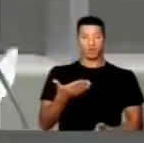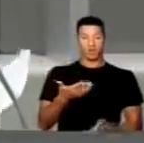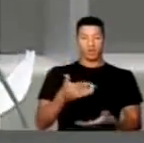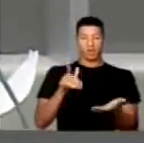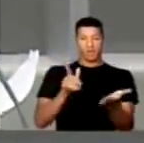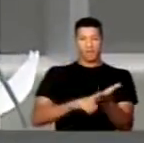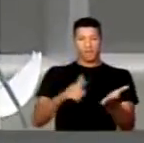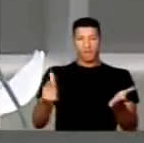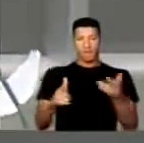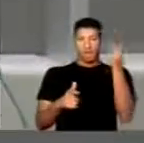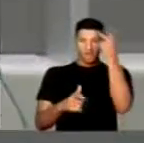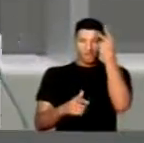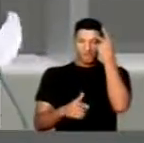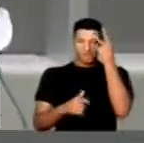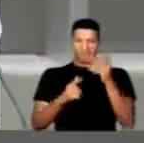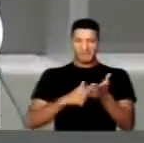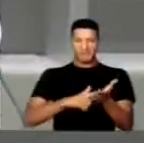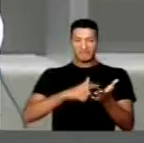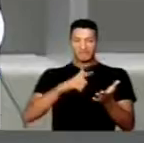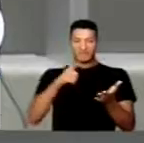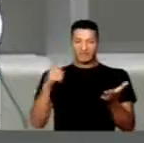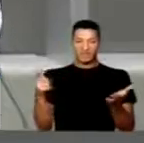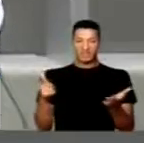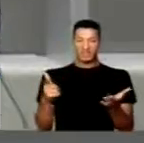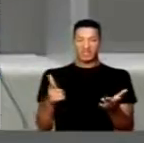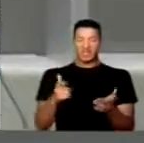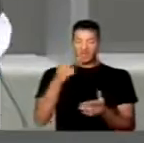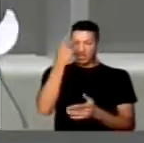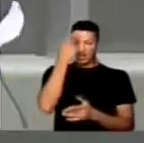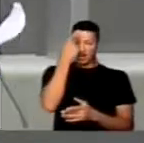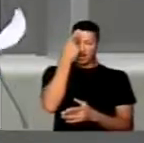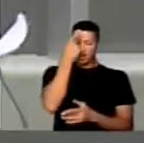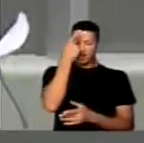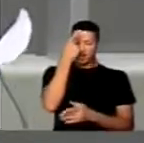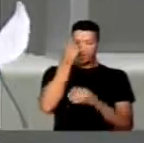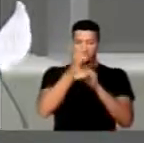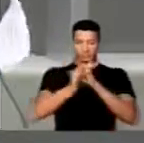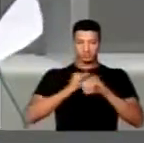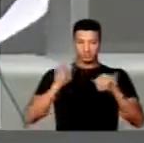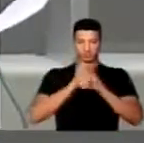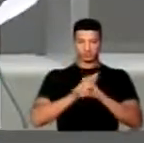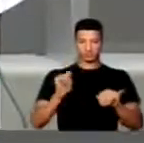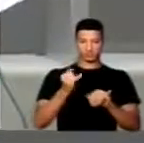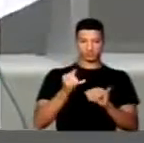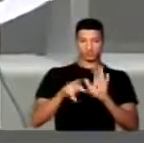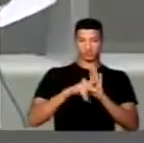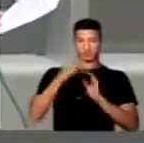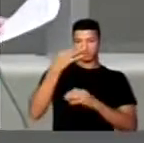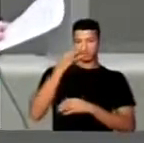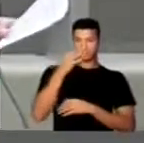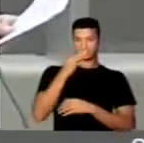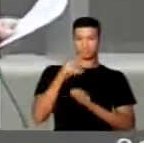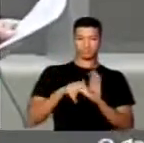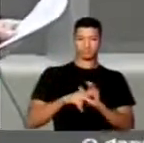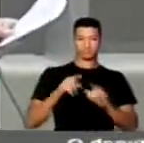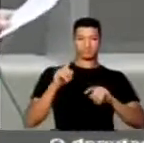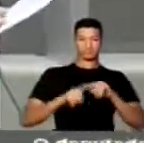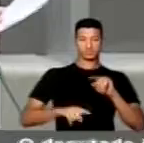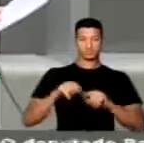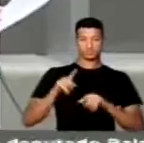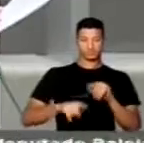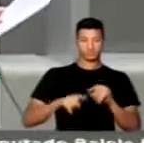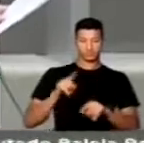de São Paulo, o jornal paulista, publicou em suas páginas a